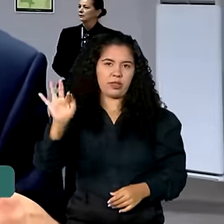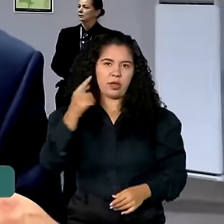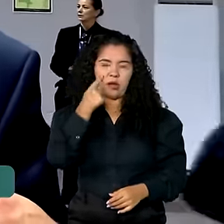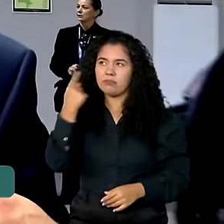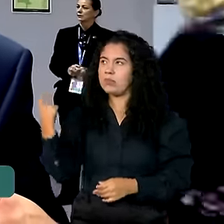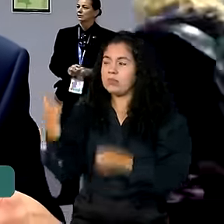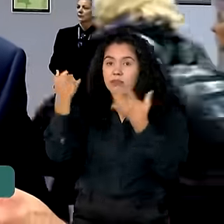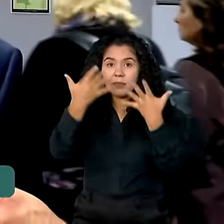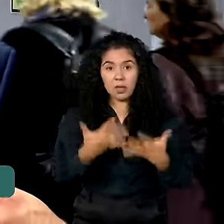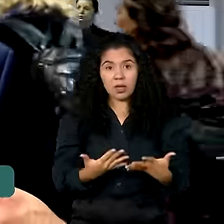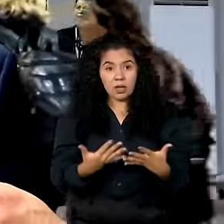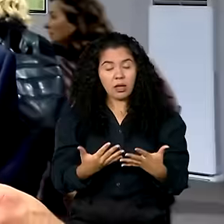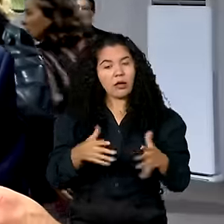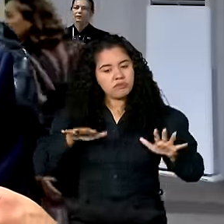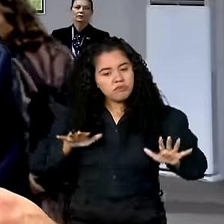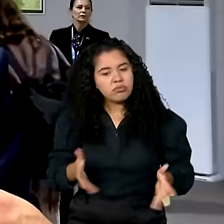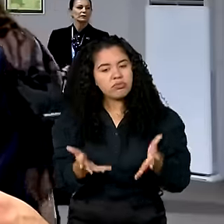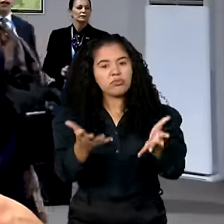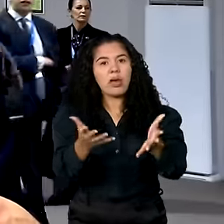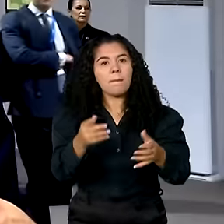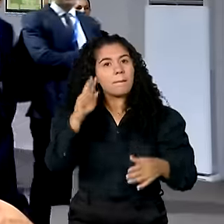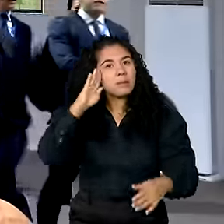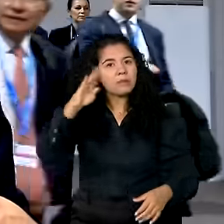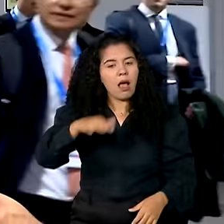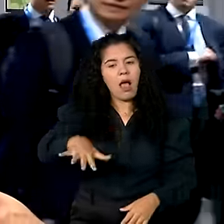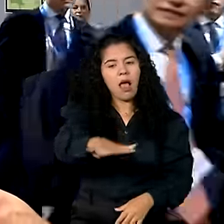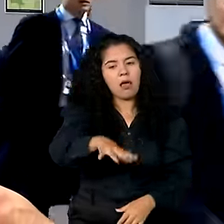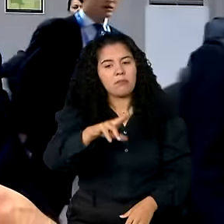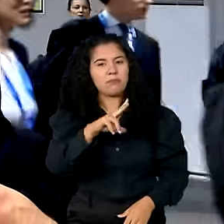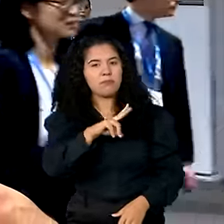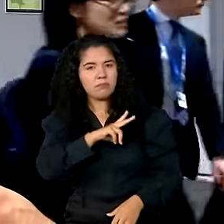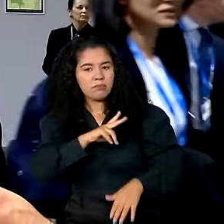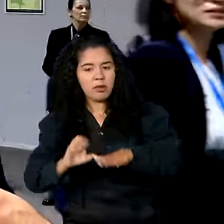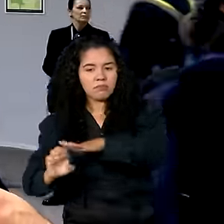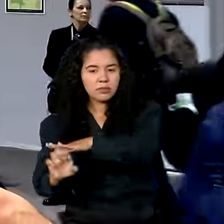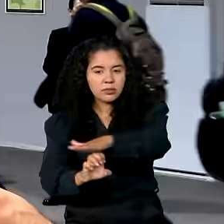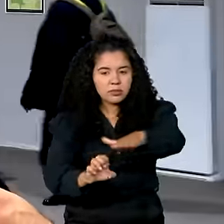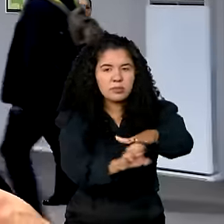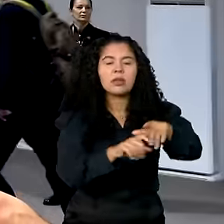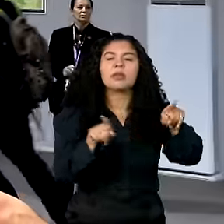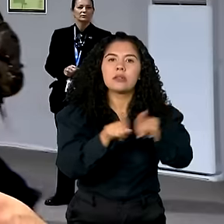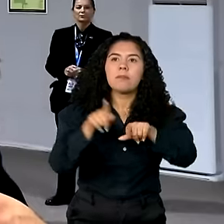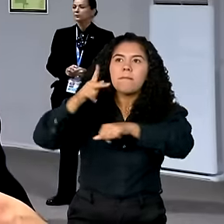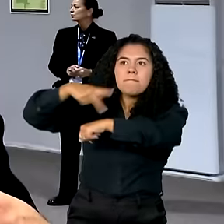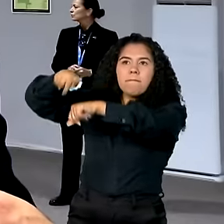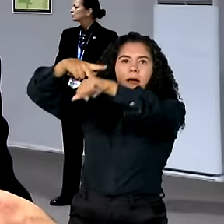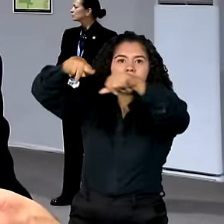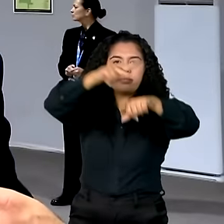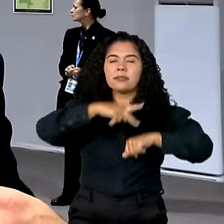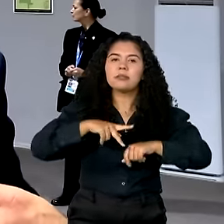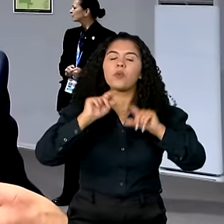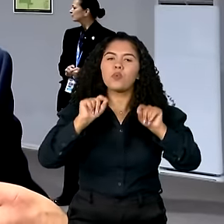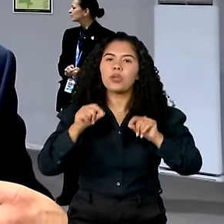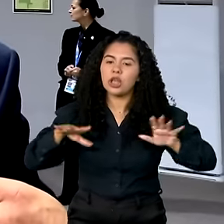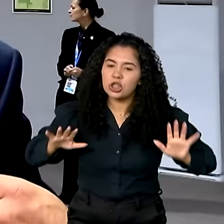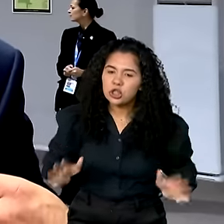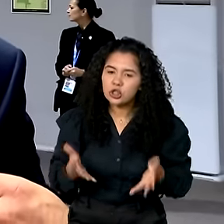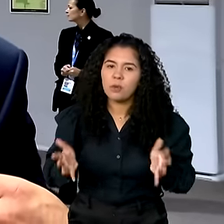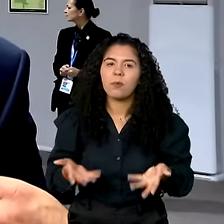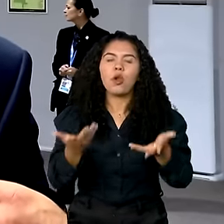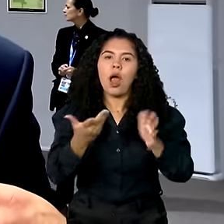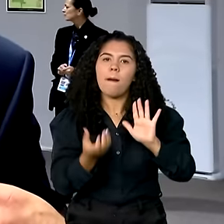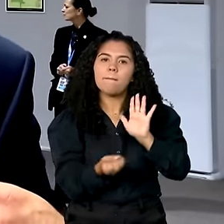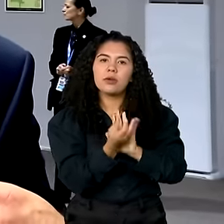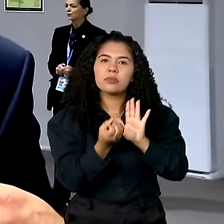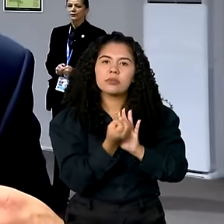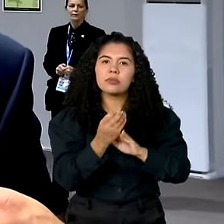estímulo para o setor privado e para todos os países. Você estimular a uma produção com